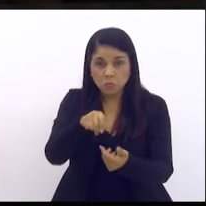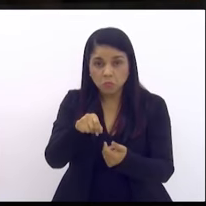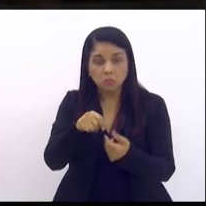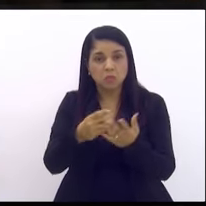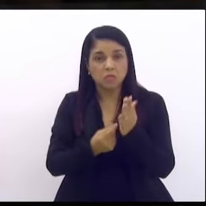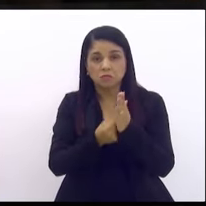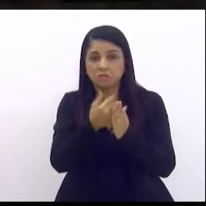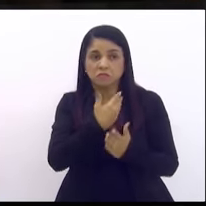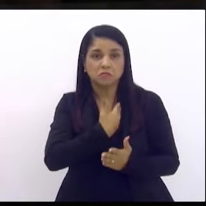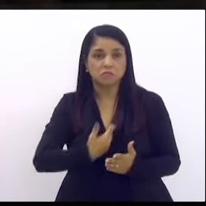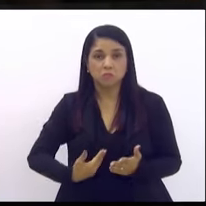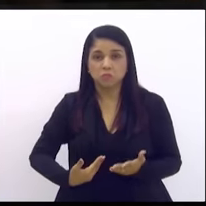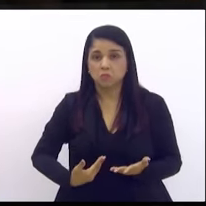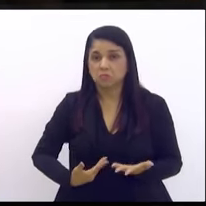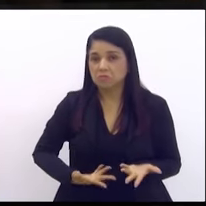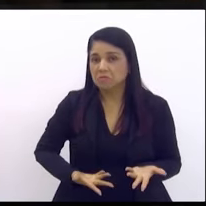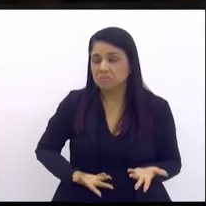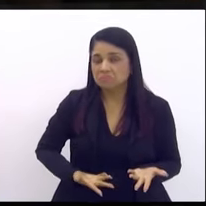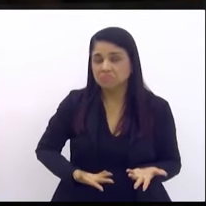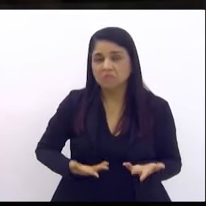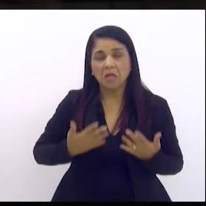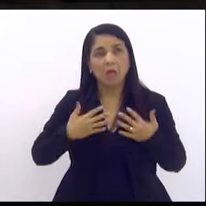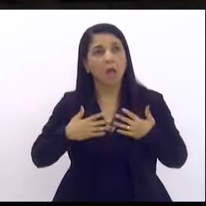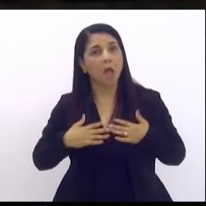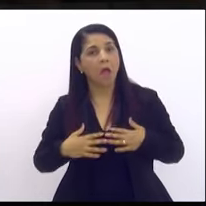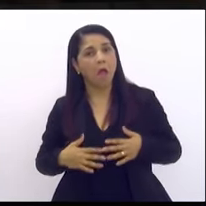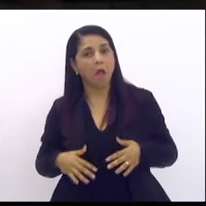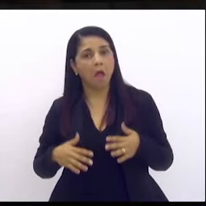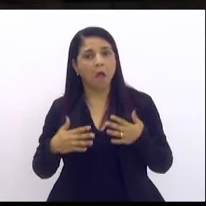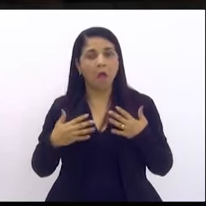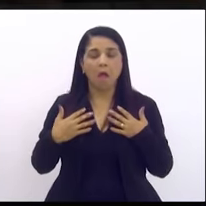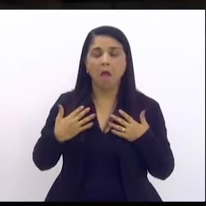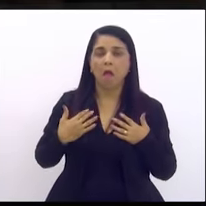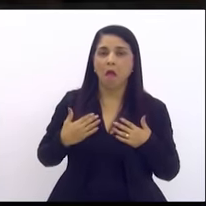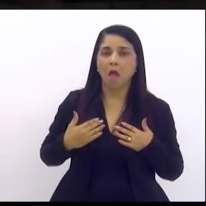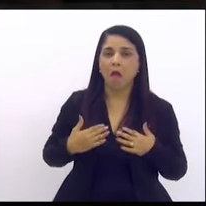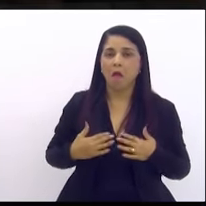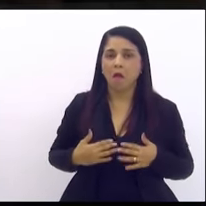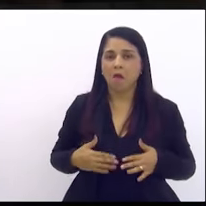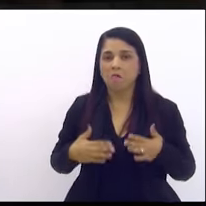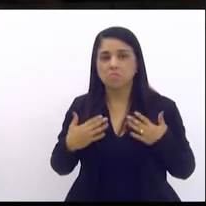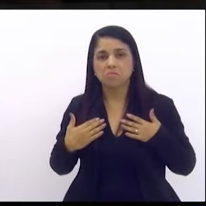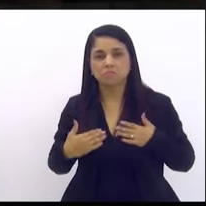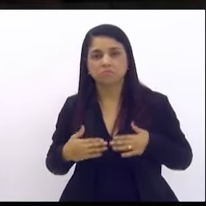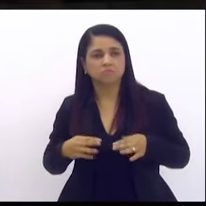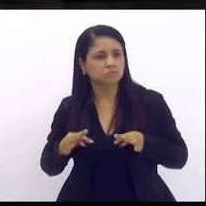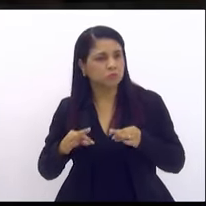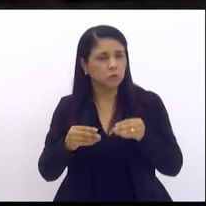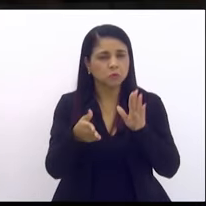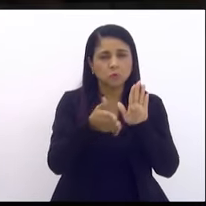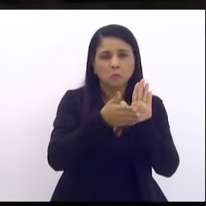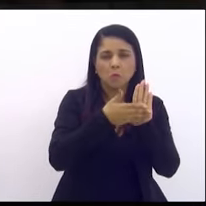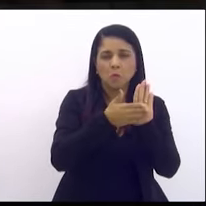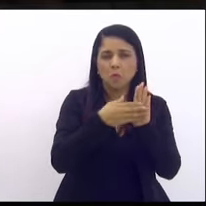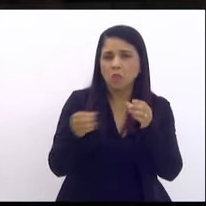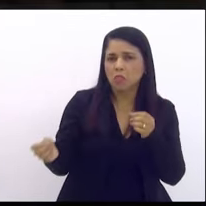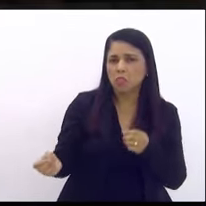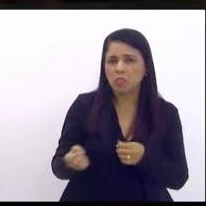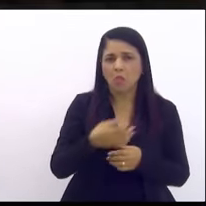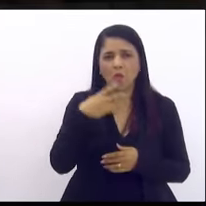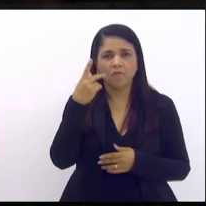Públicas tão muito tranquilas todo mundo propondo novas políticas